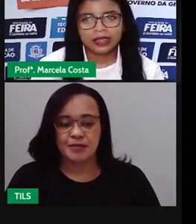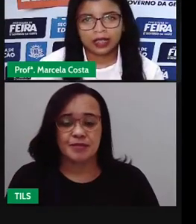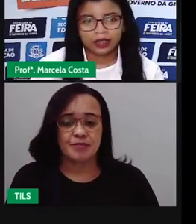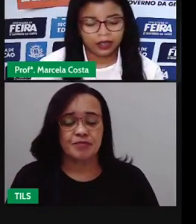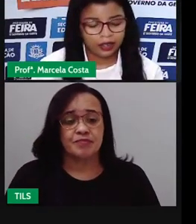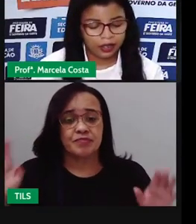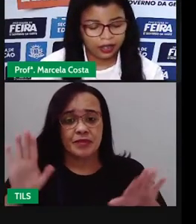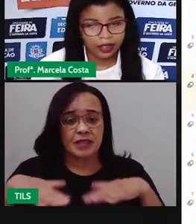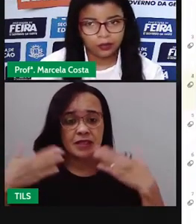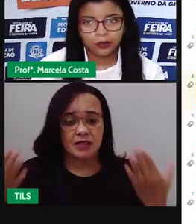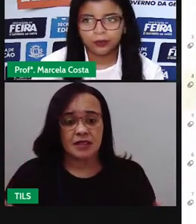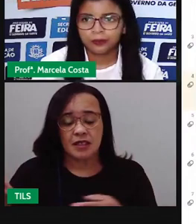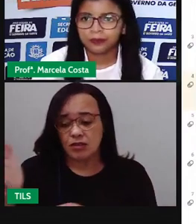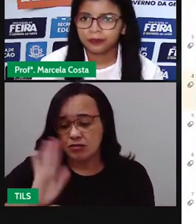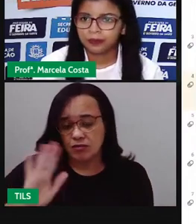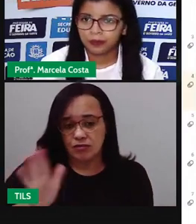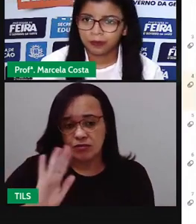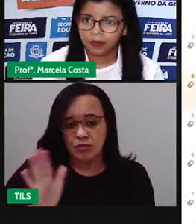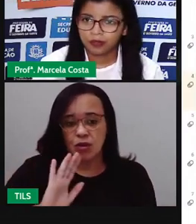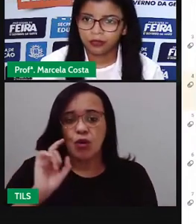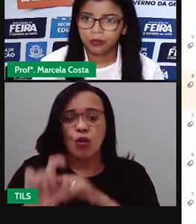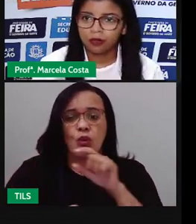Então, esse aí é o